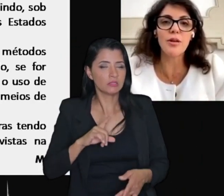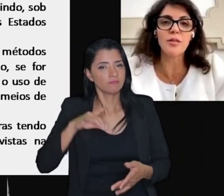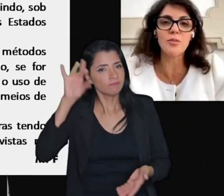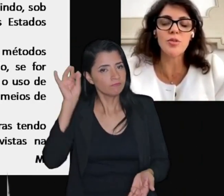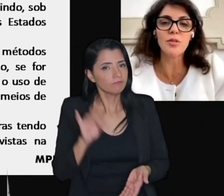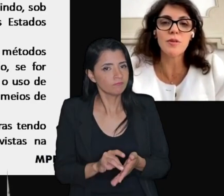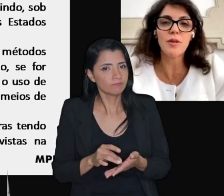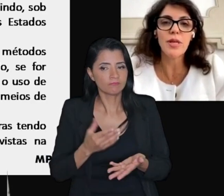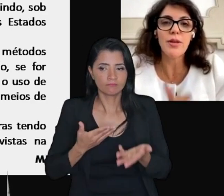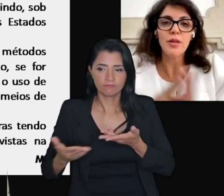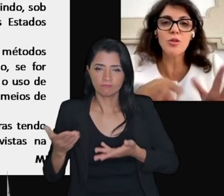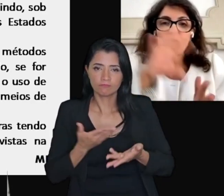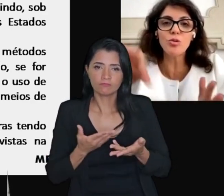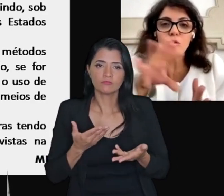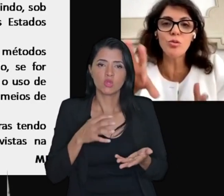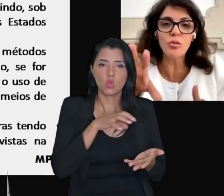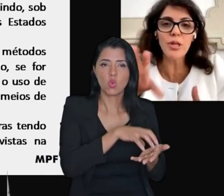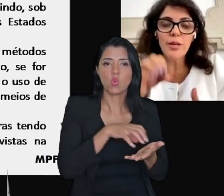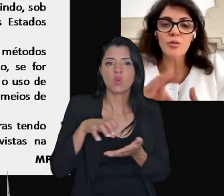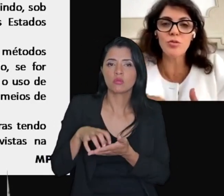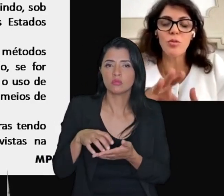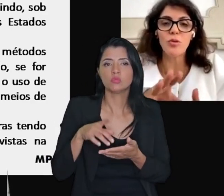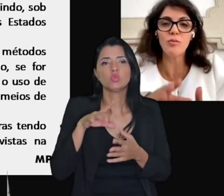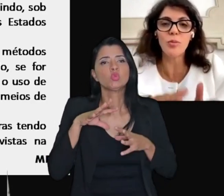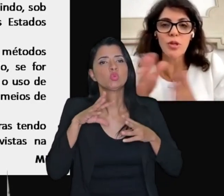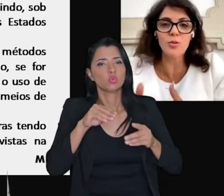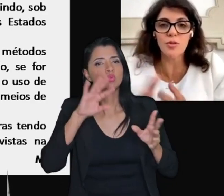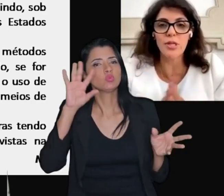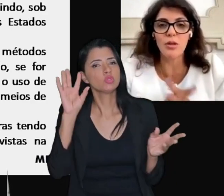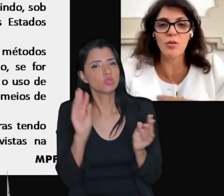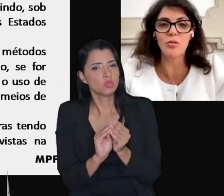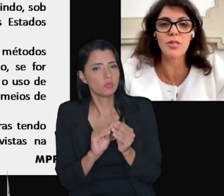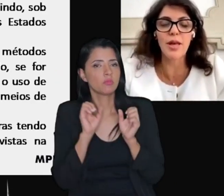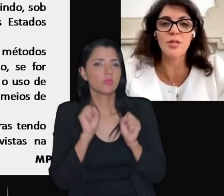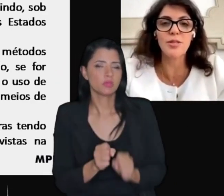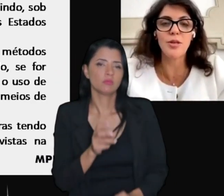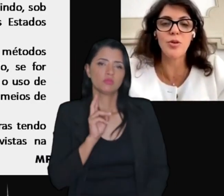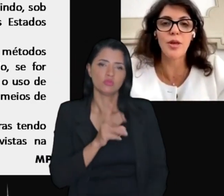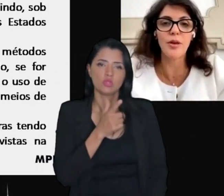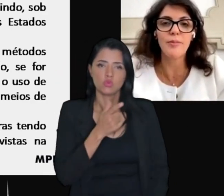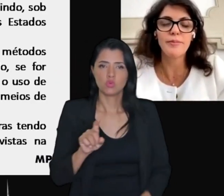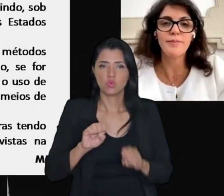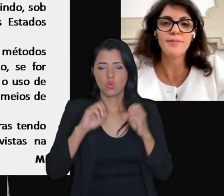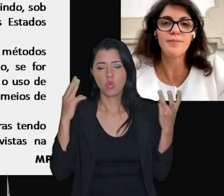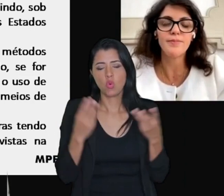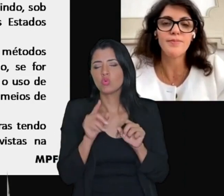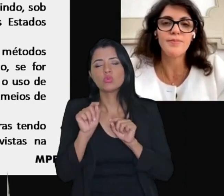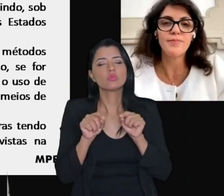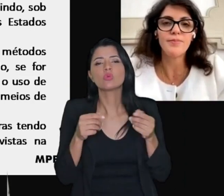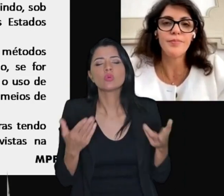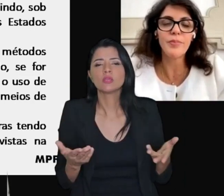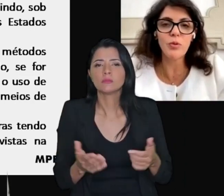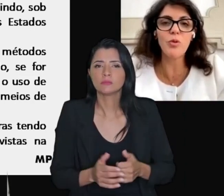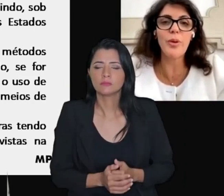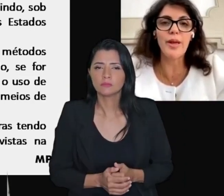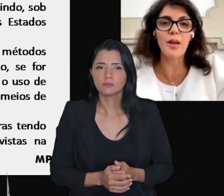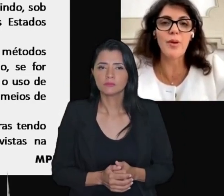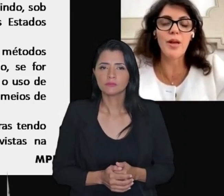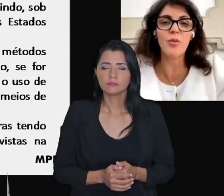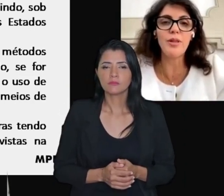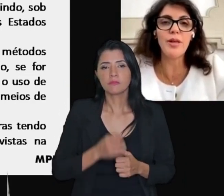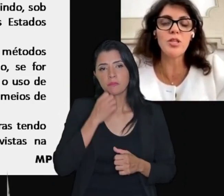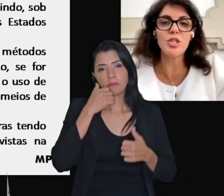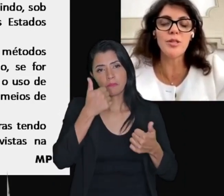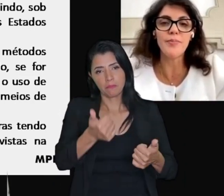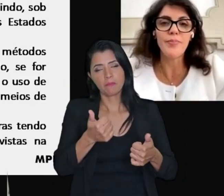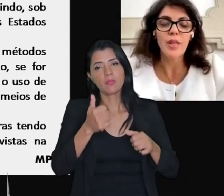autoridades e organismos. Isso tudo, em resumo, podemos prosseguir no outro slide, seria o quê? Tudo bem, Ana